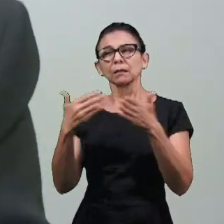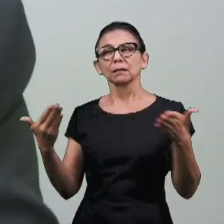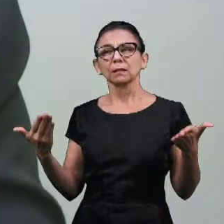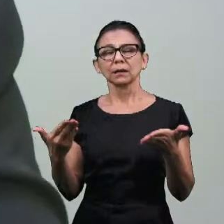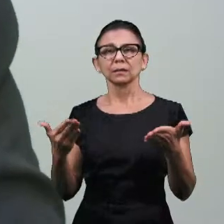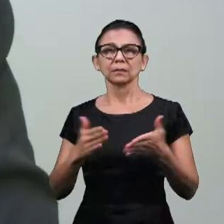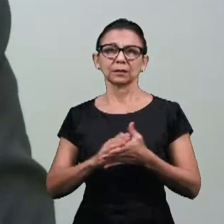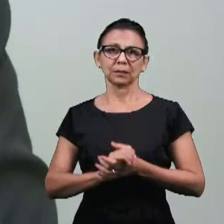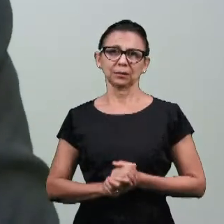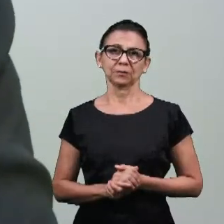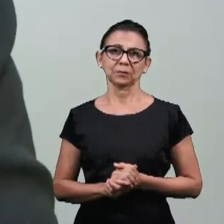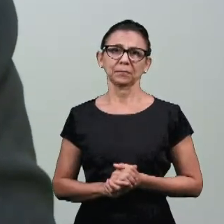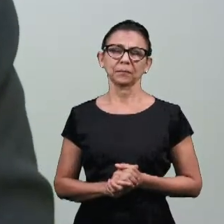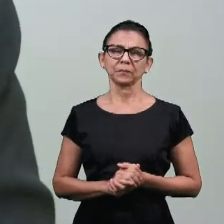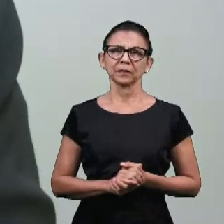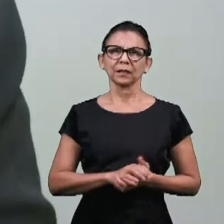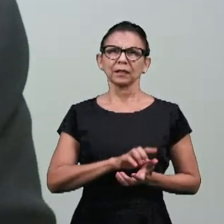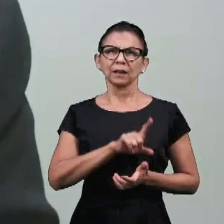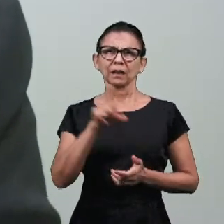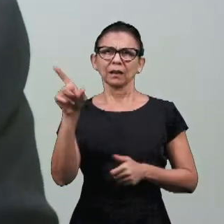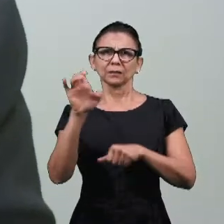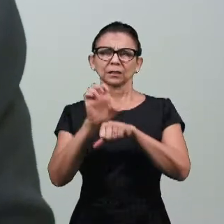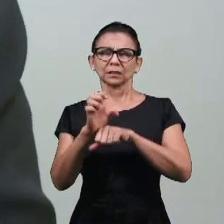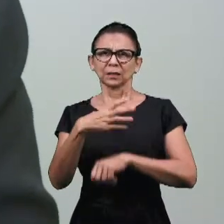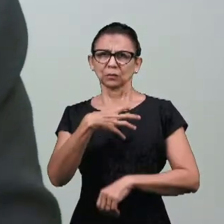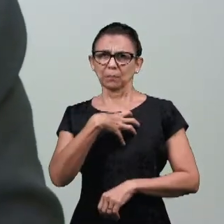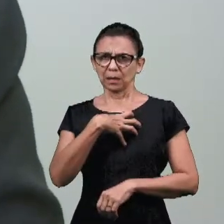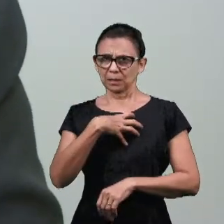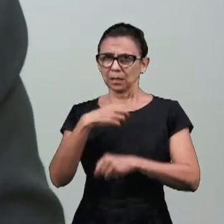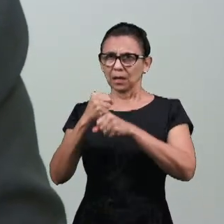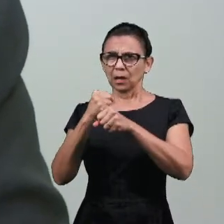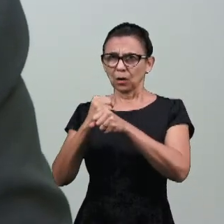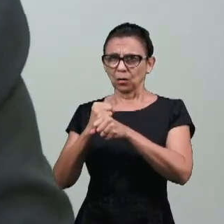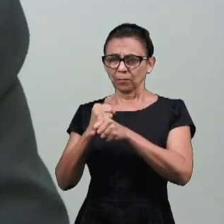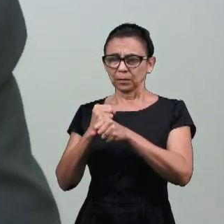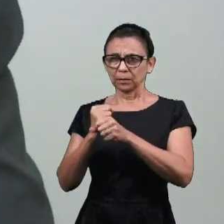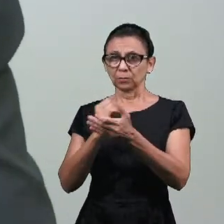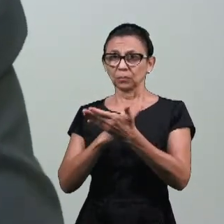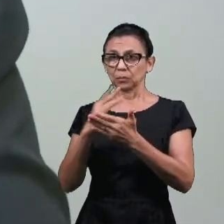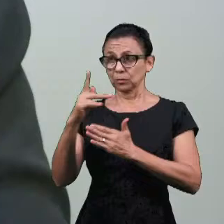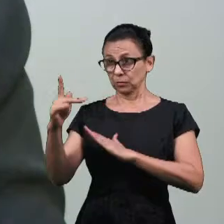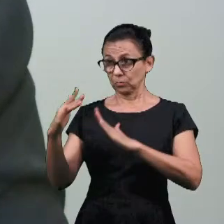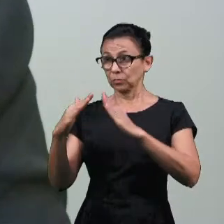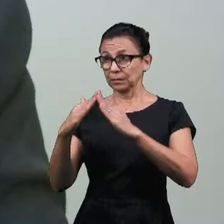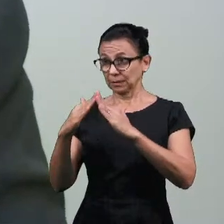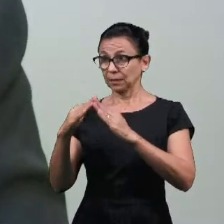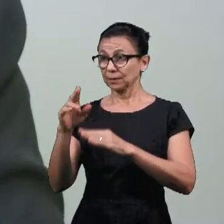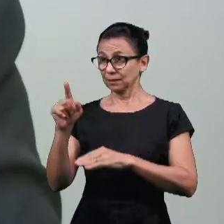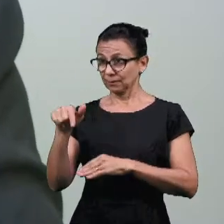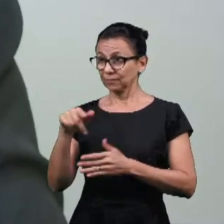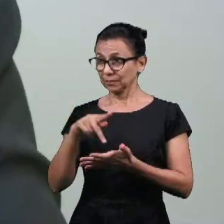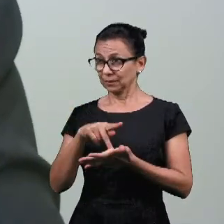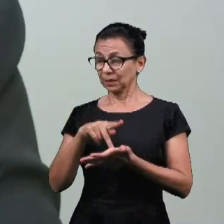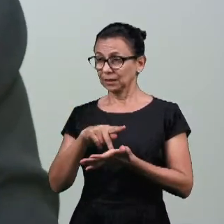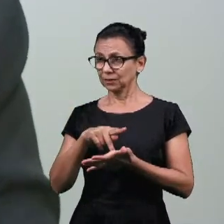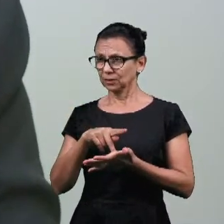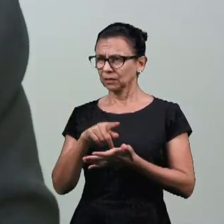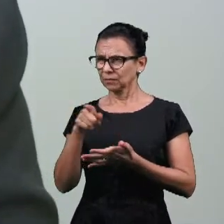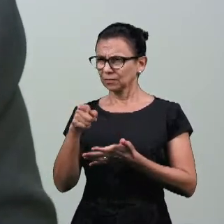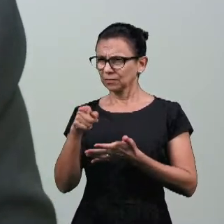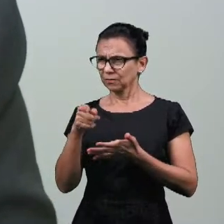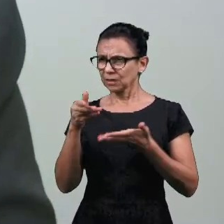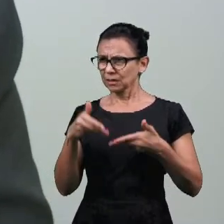engano, a obra na Bahia começou na casa do senhor, né? Mas a gente quer saber um pouco antes. O senhor já nasceu no